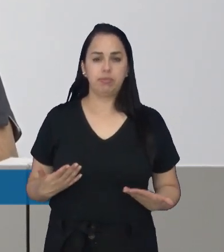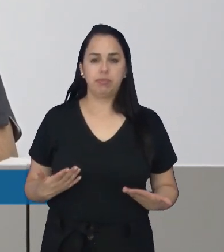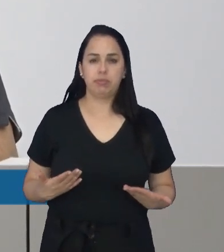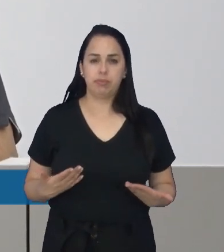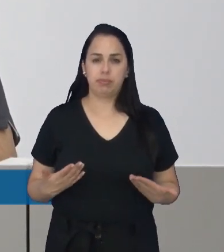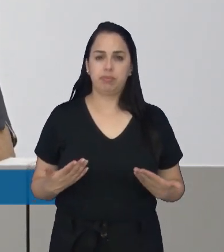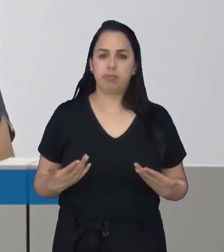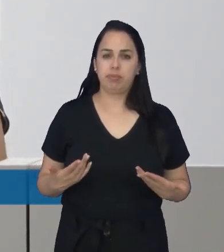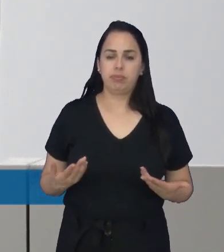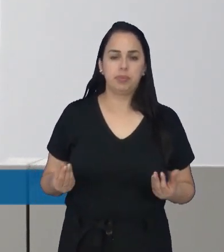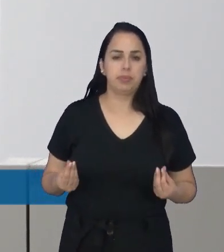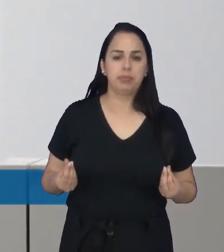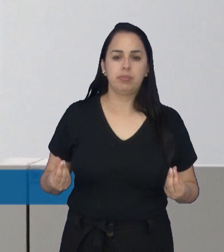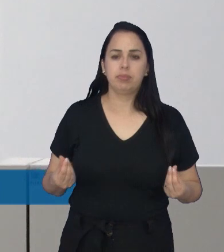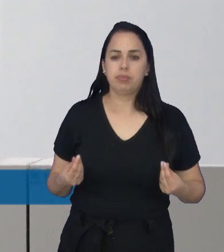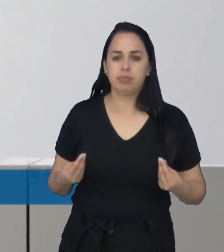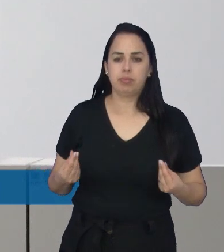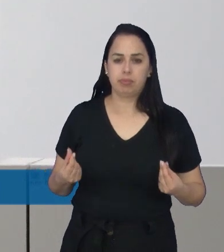das